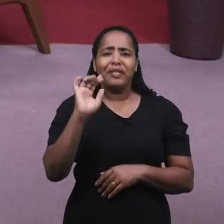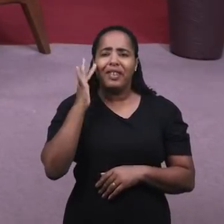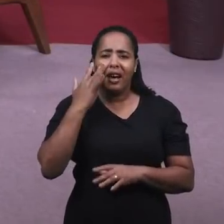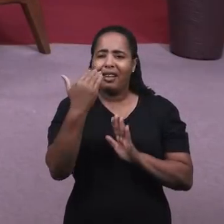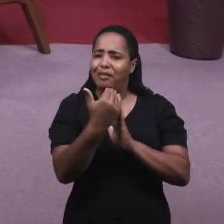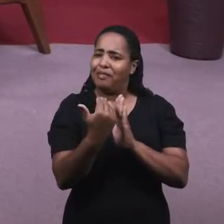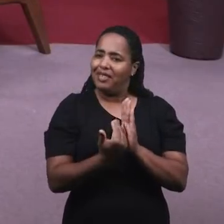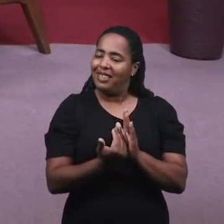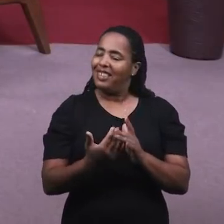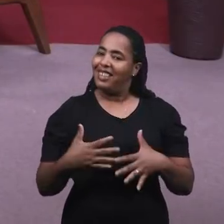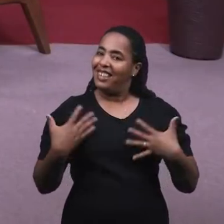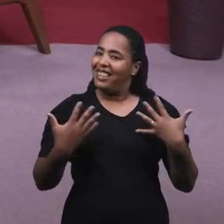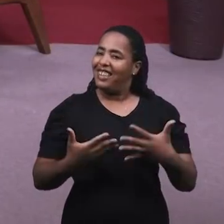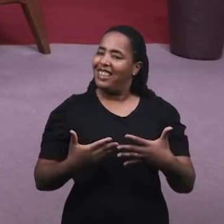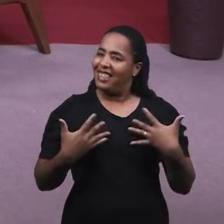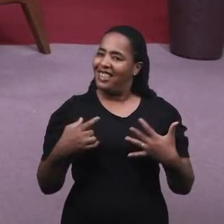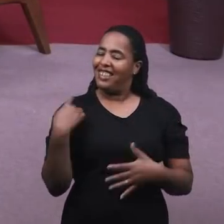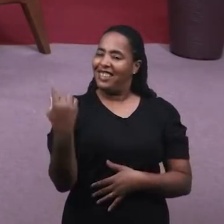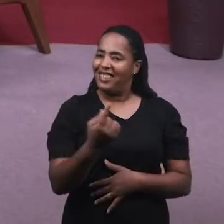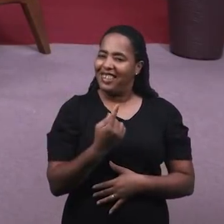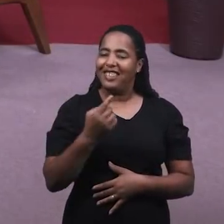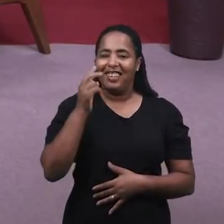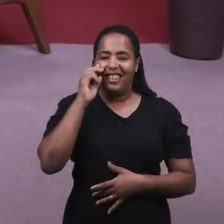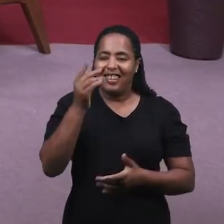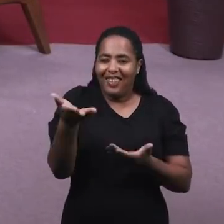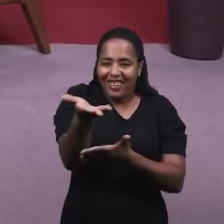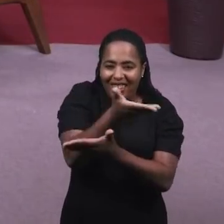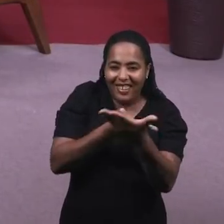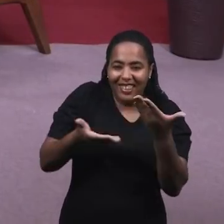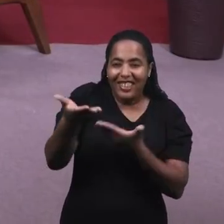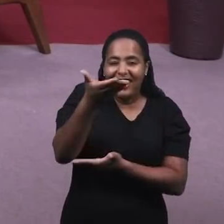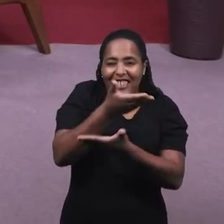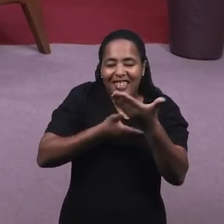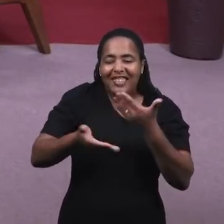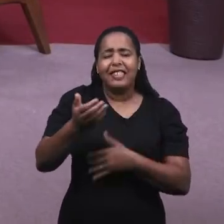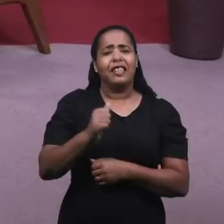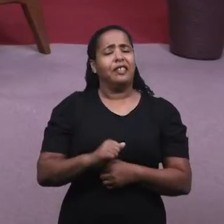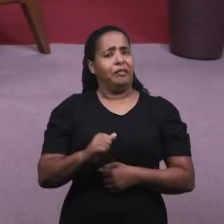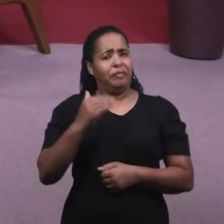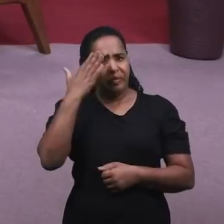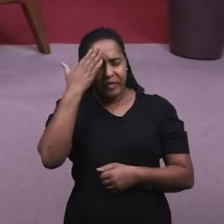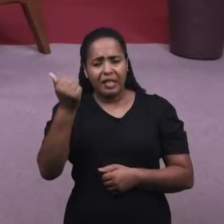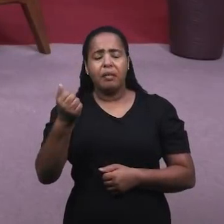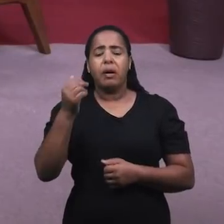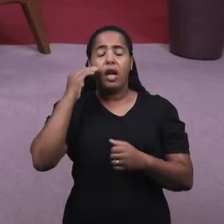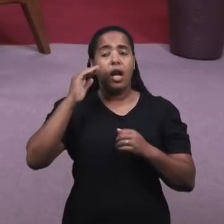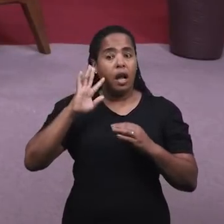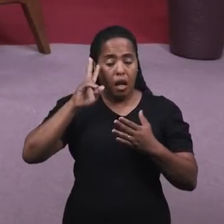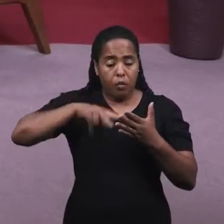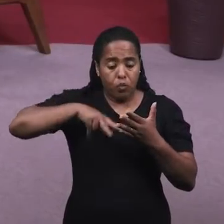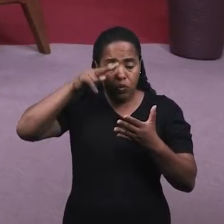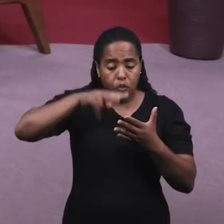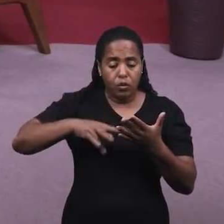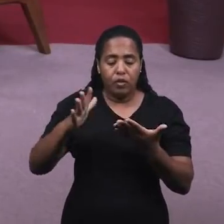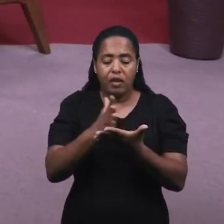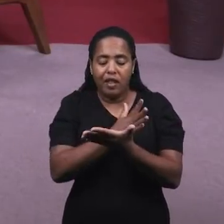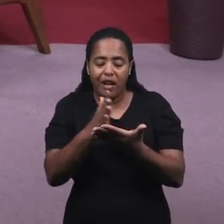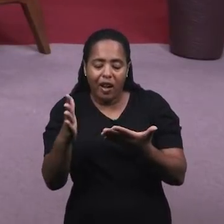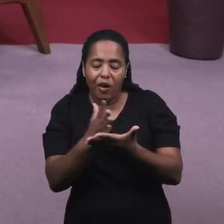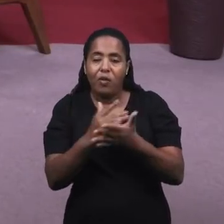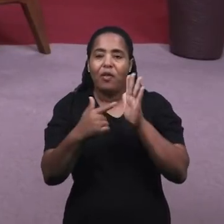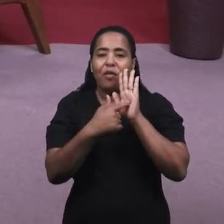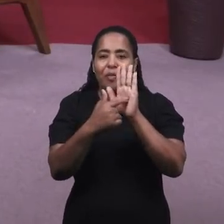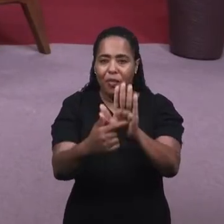Será uma alegria para nós ter essa sua interação, saber, né? Nós lemos todas as participações e algumas delas nós trazemos